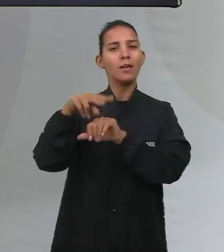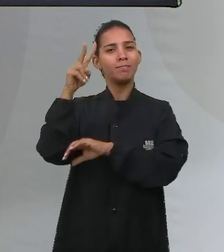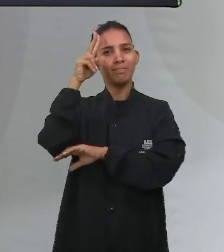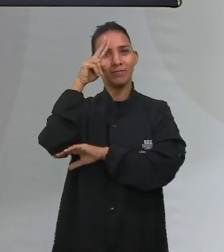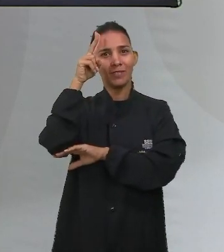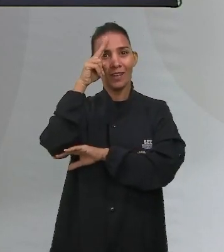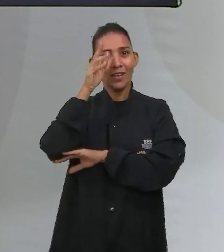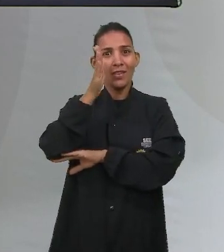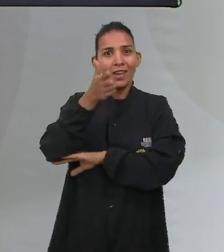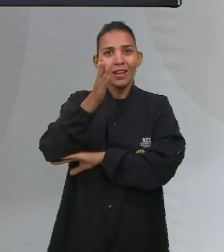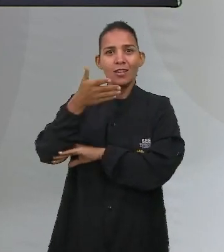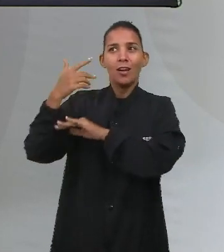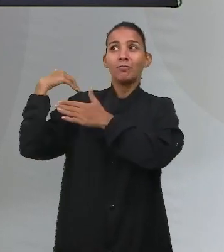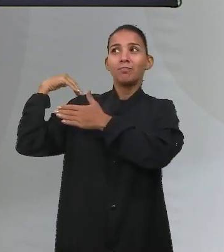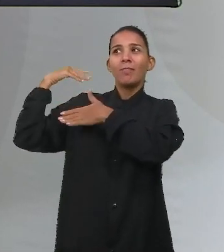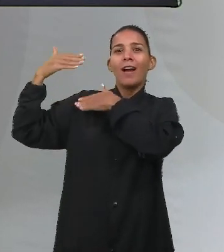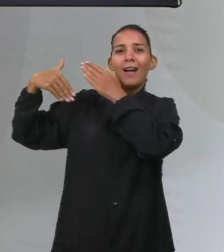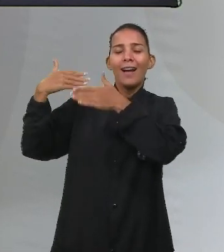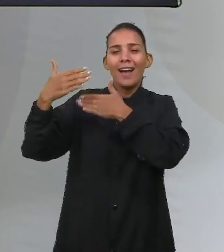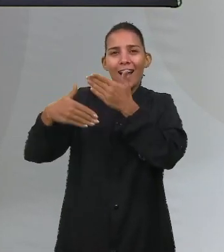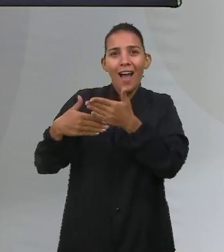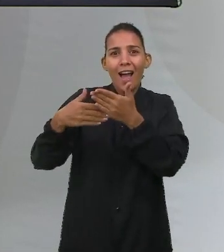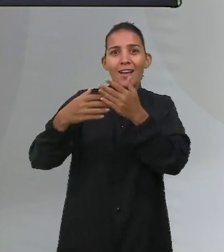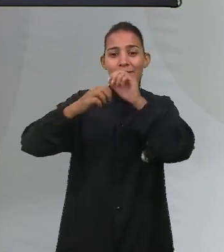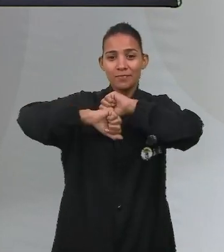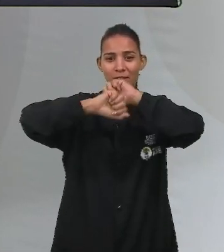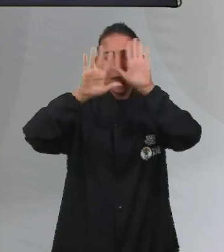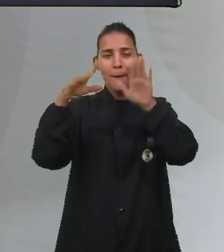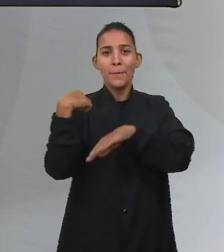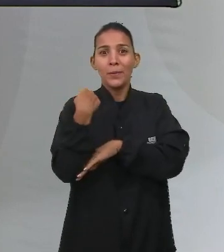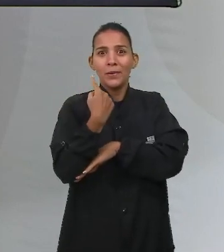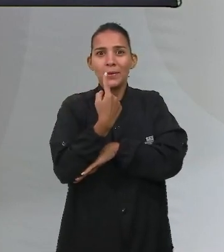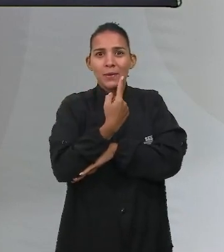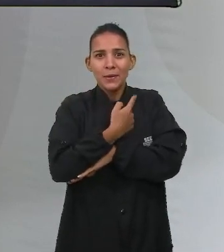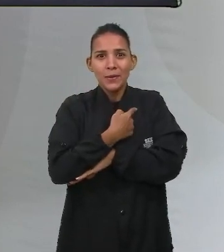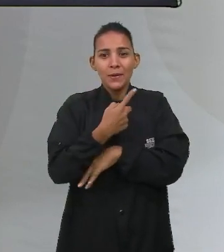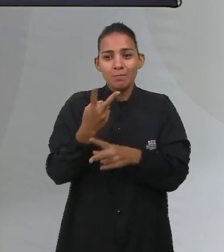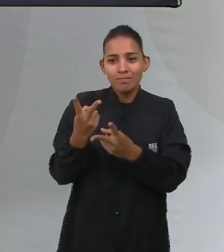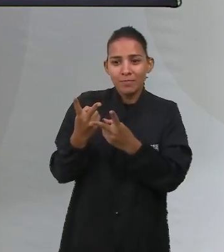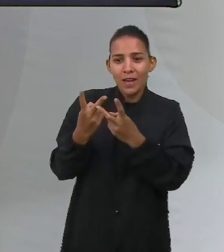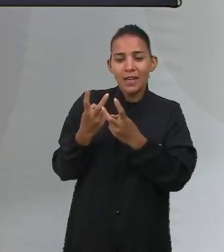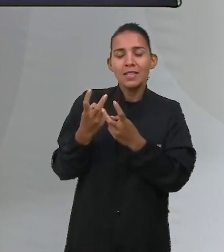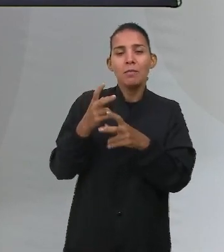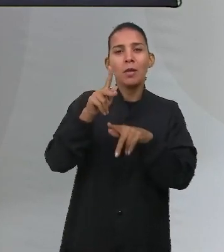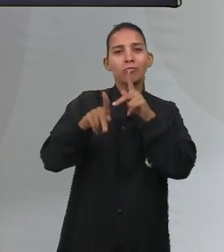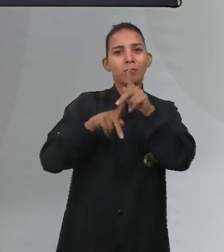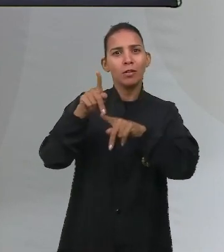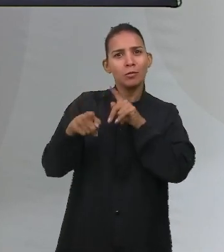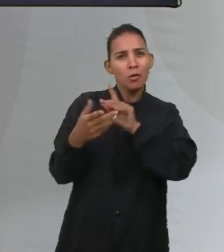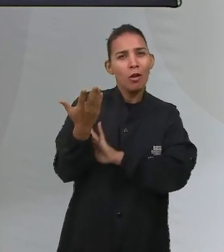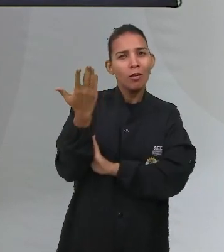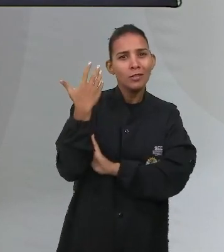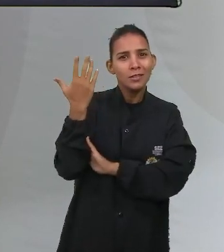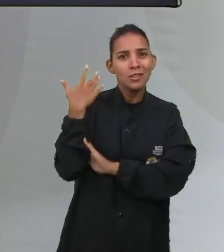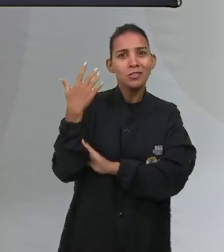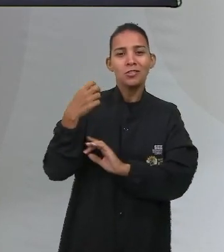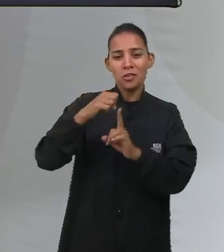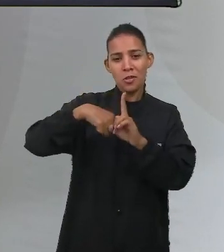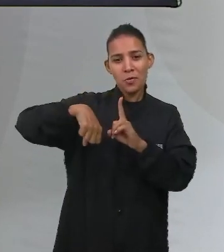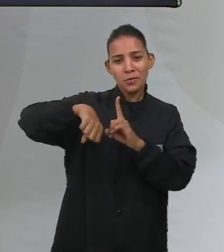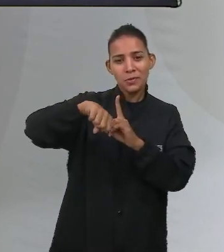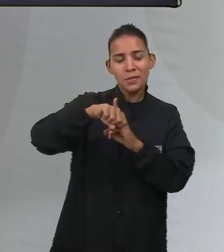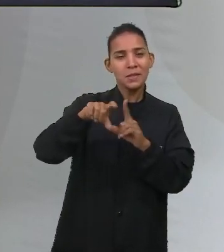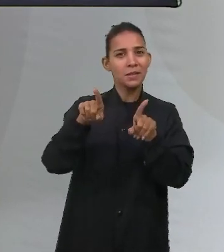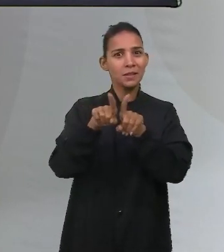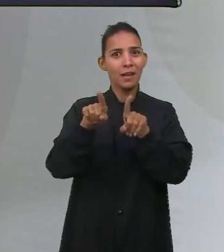ao passado mostram como que civilizações, povos, sociedades